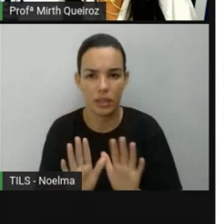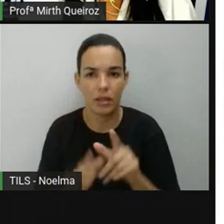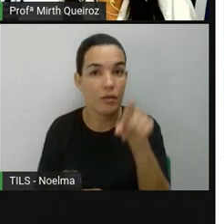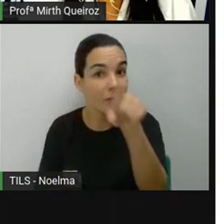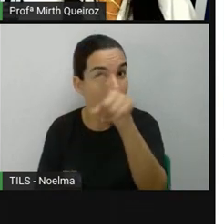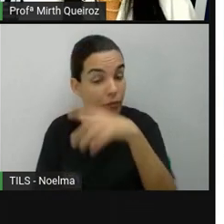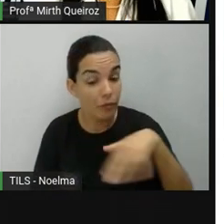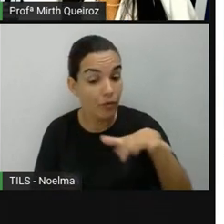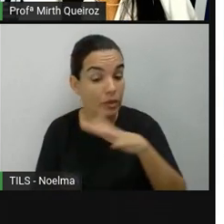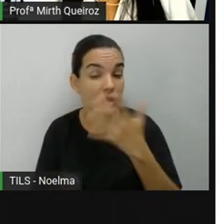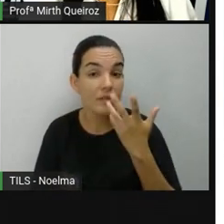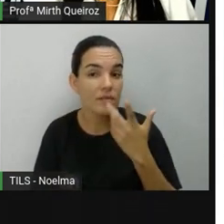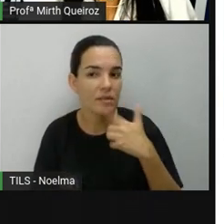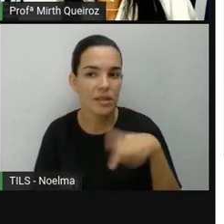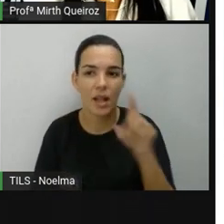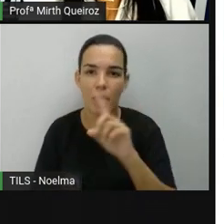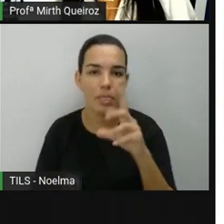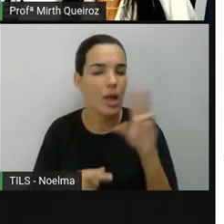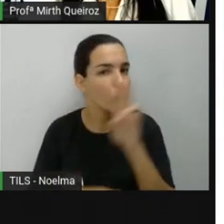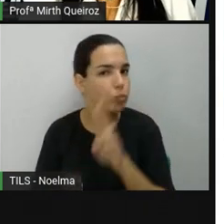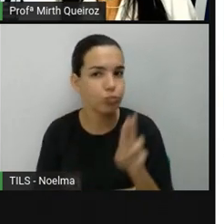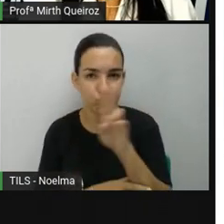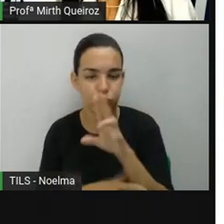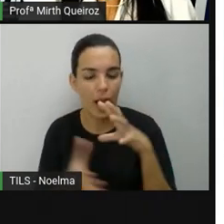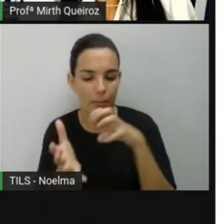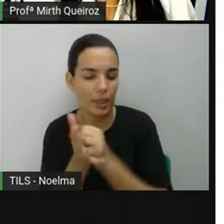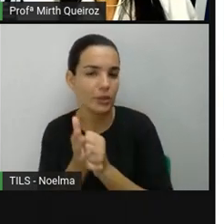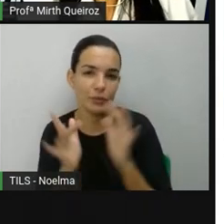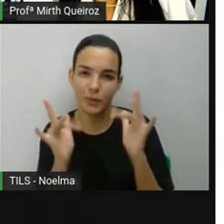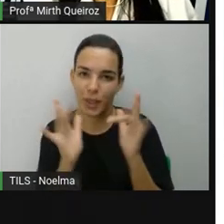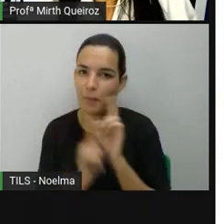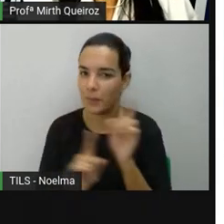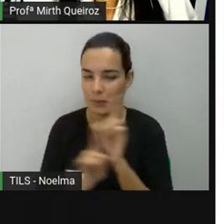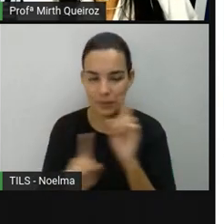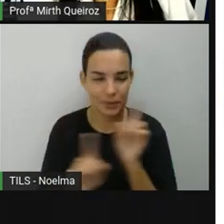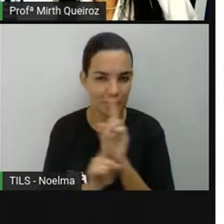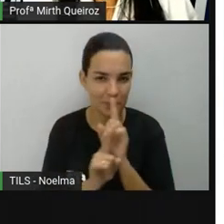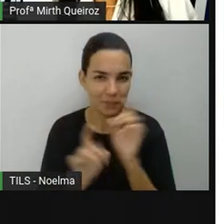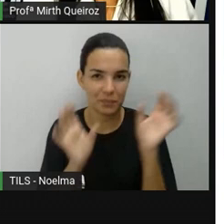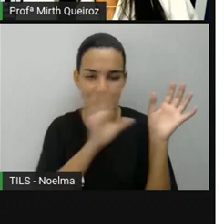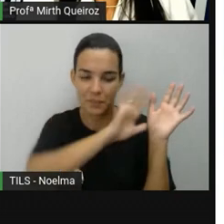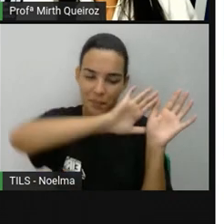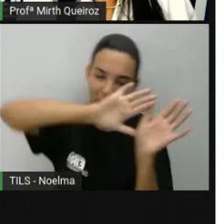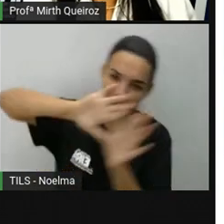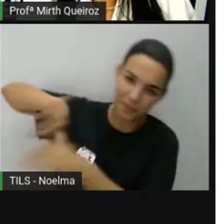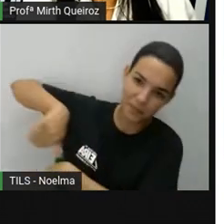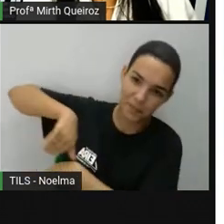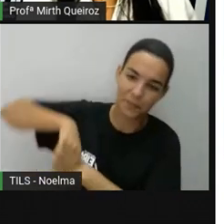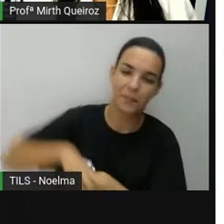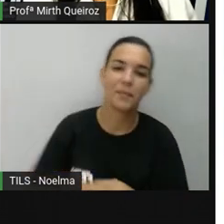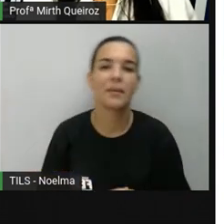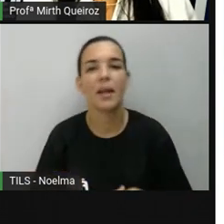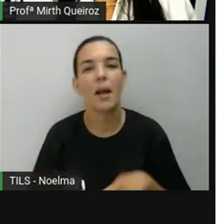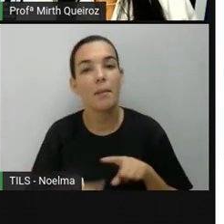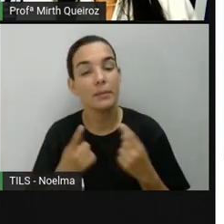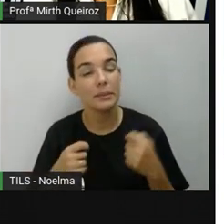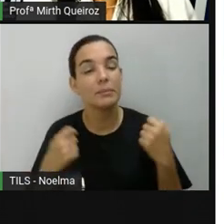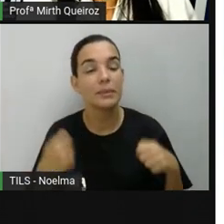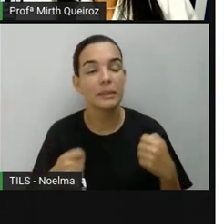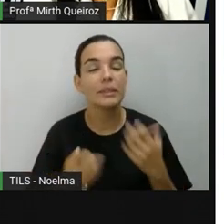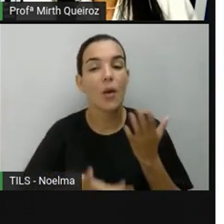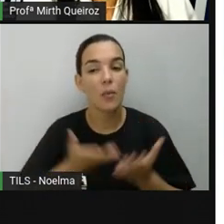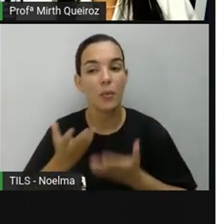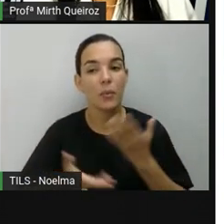são crianças, vocês não usam, né, esses aplicativos de namoros. Mas vocês têm que tomar